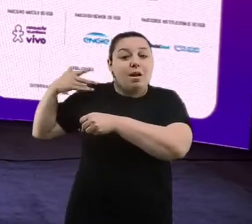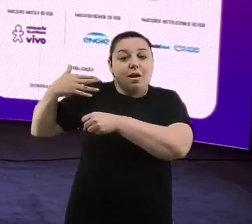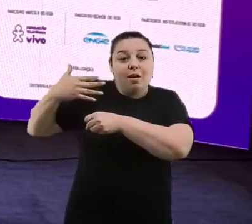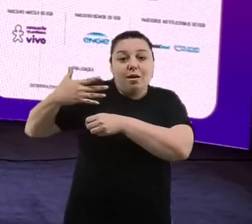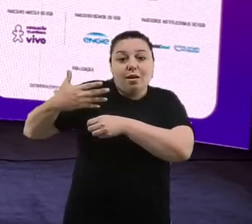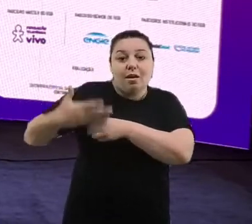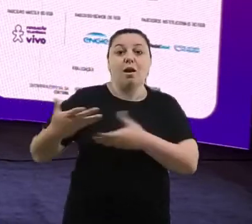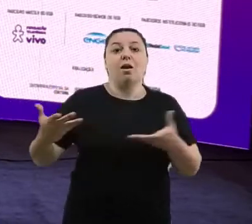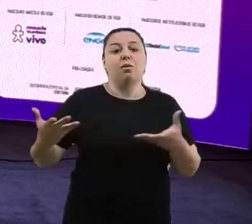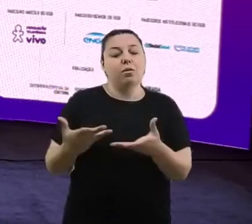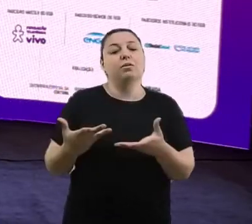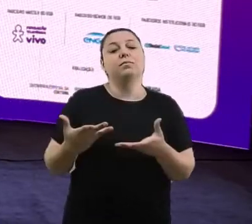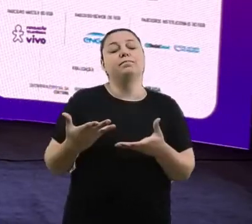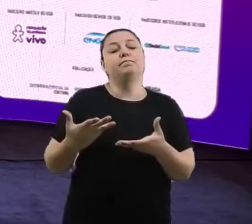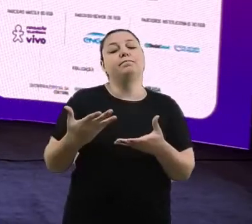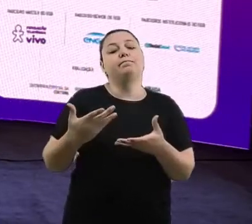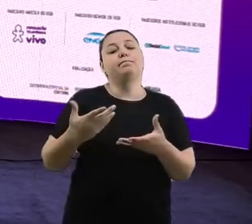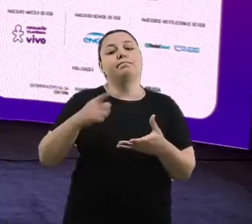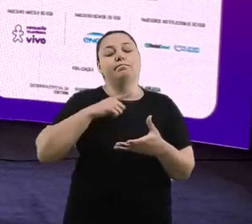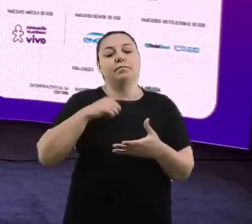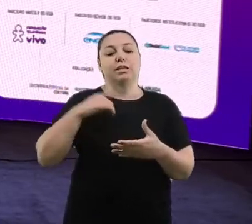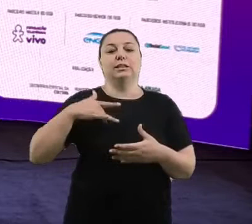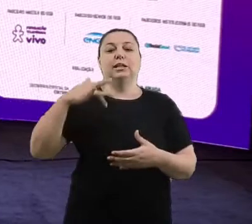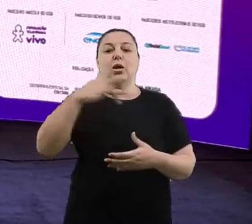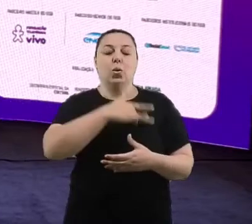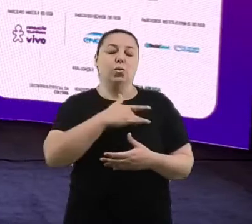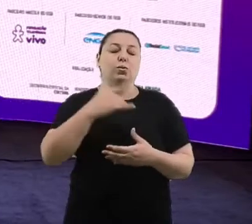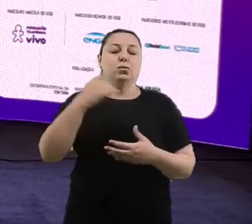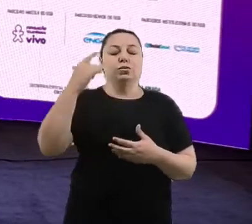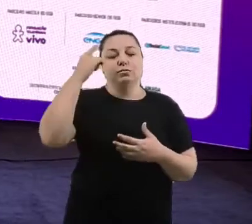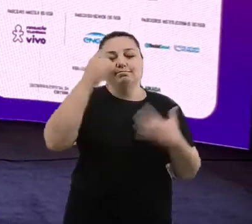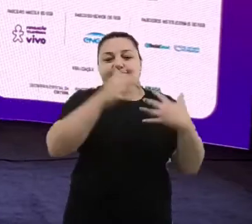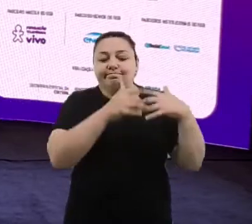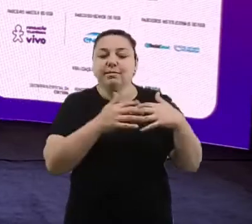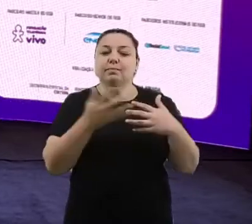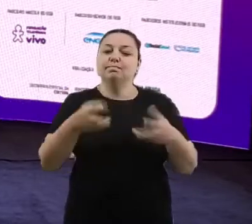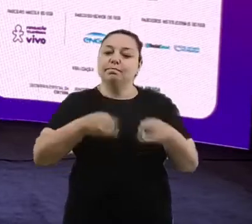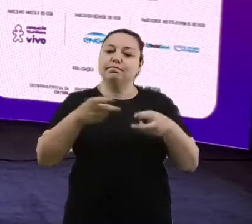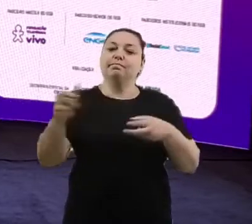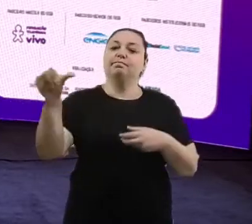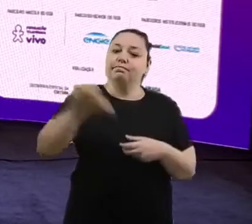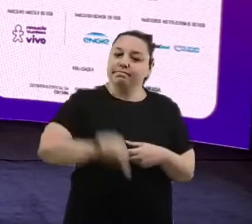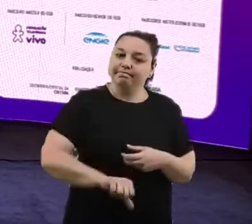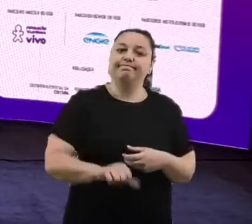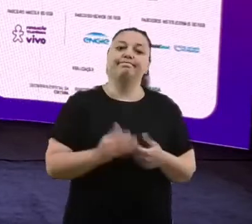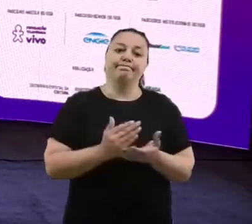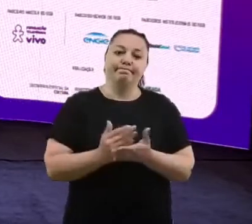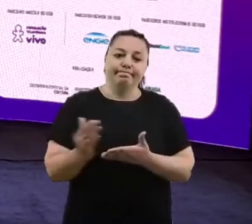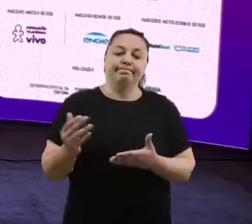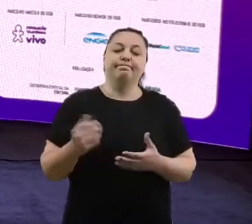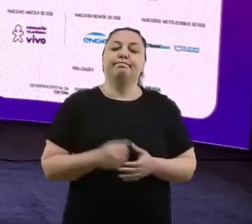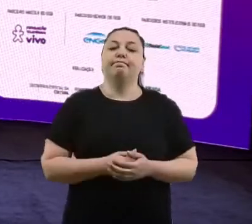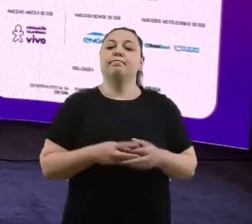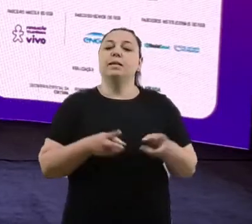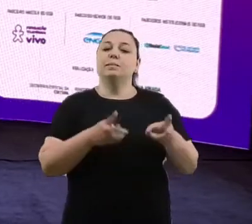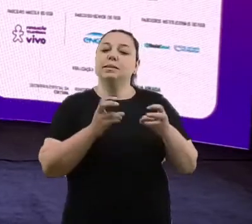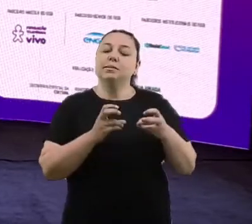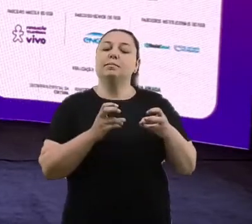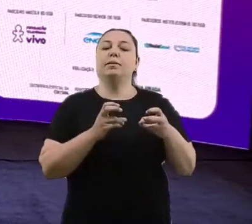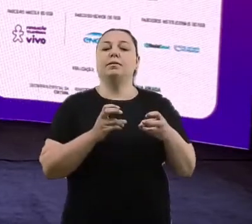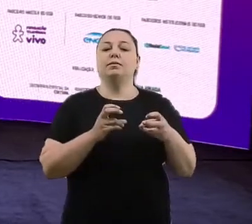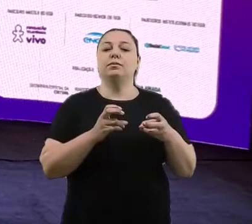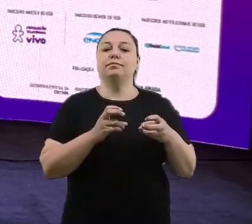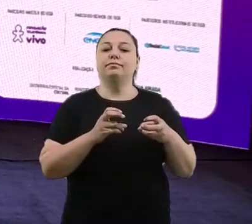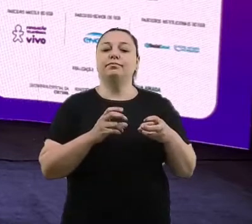indicadores da saúde mental piorando, e a gente percebendo que mesmo que as técnicas da